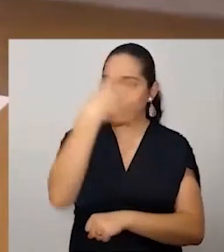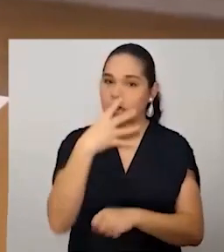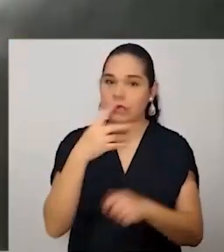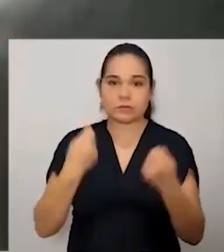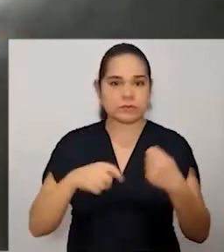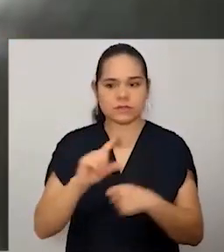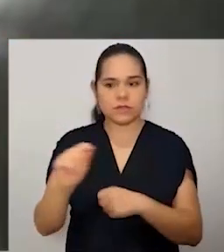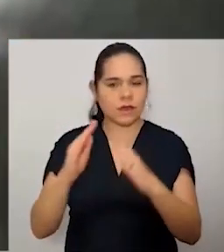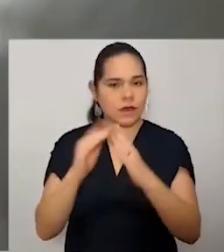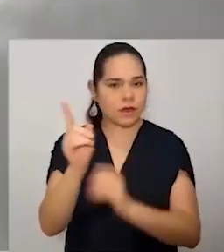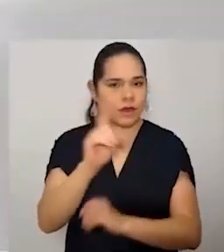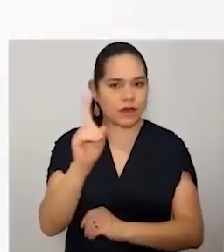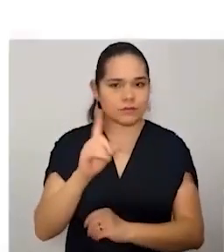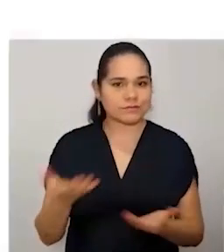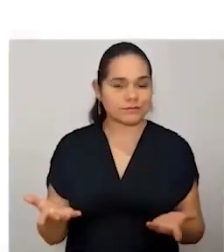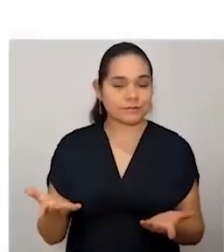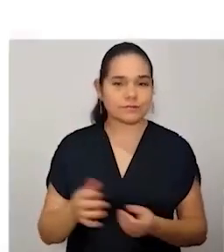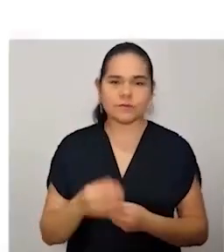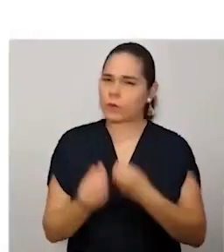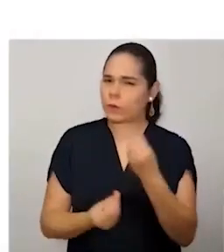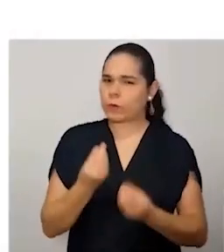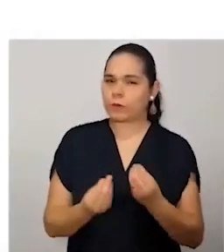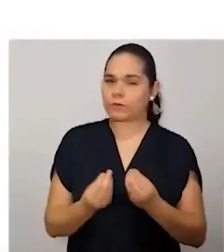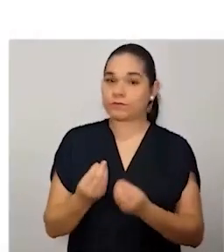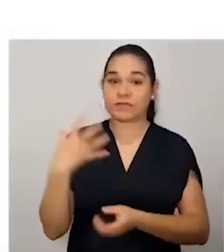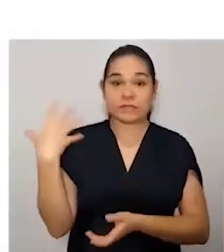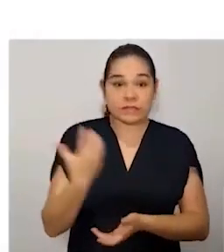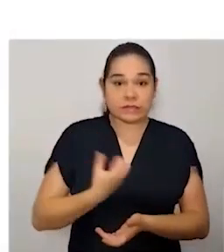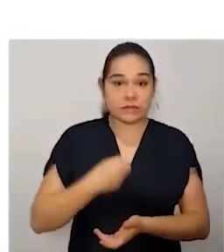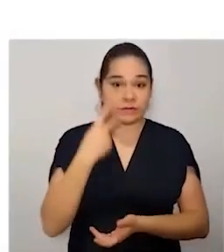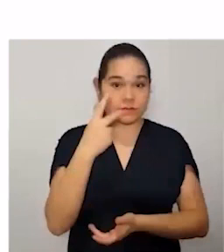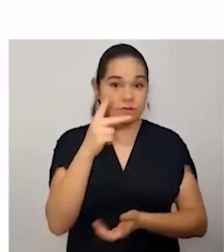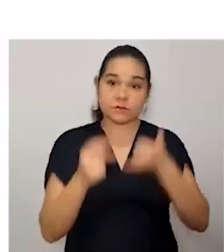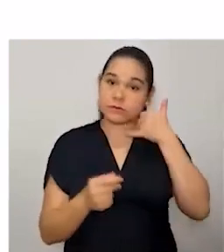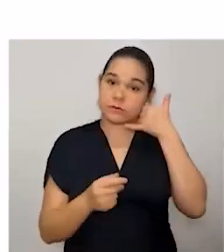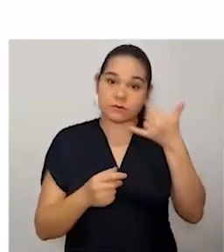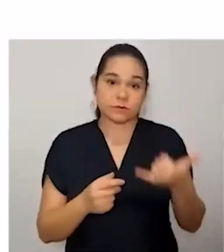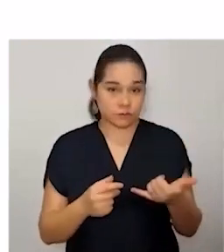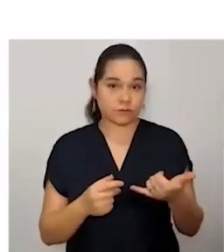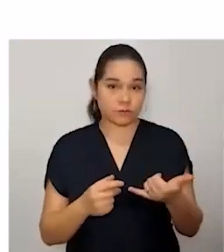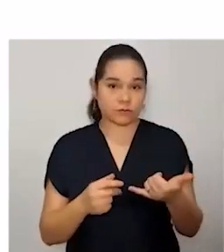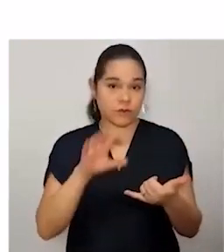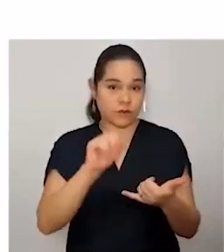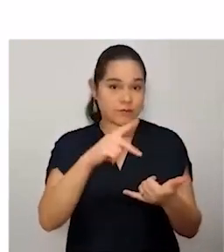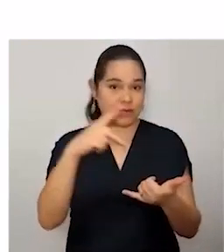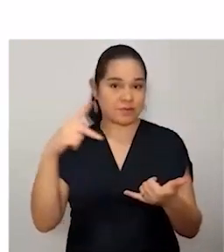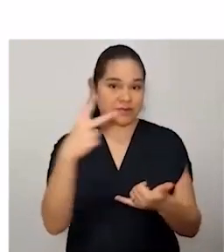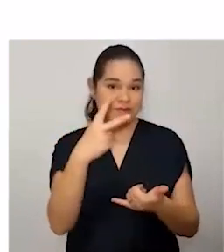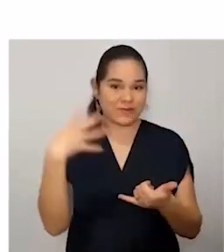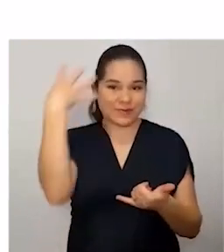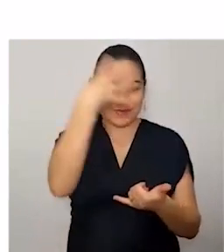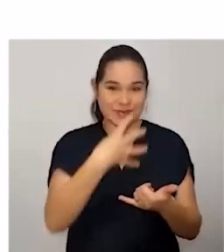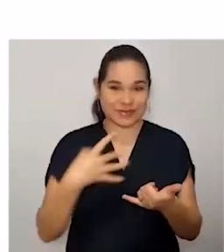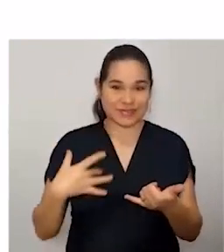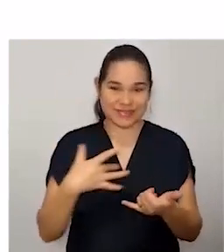de casa. Veja como. Baixe o aplicativo Saúde 24 Horas na Play Store do seu celular. Abra o